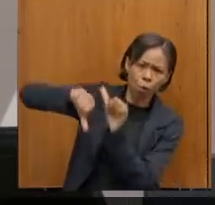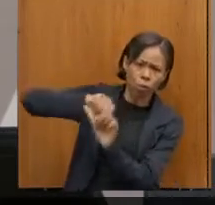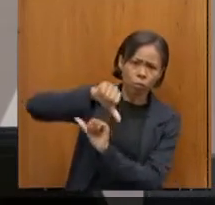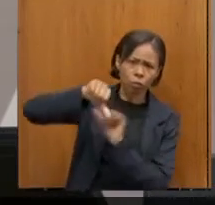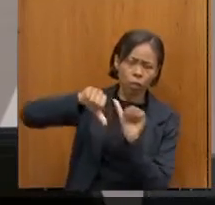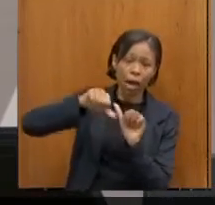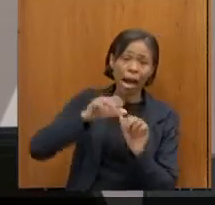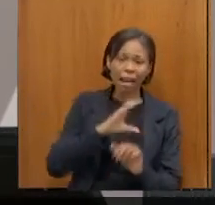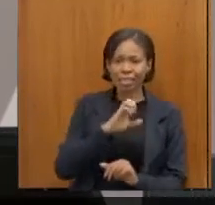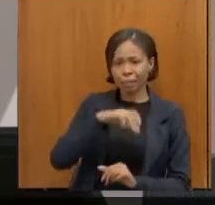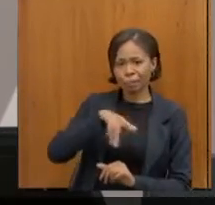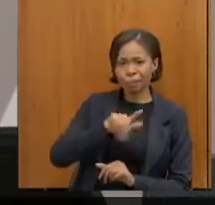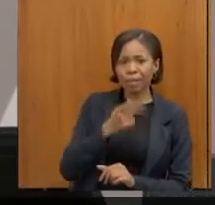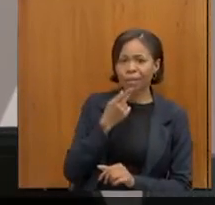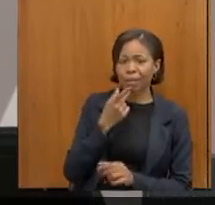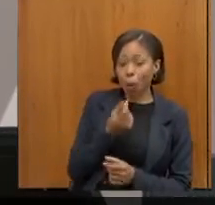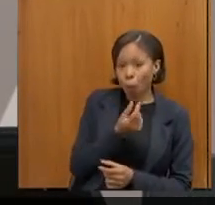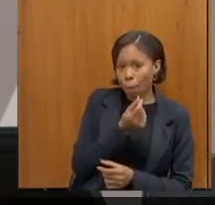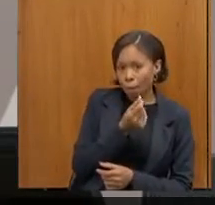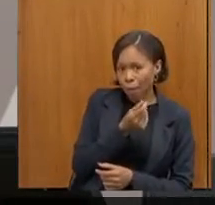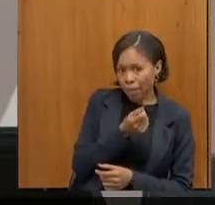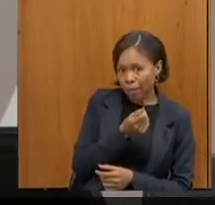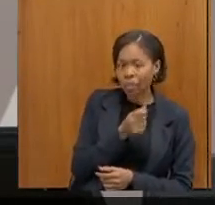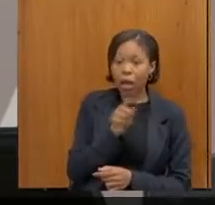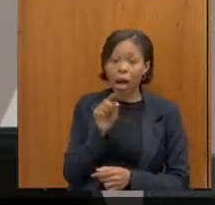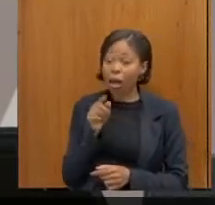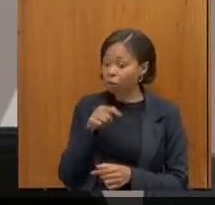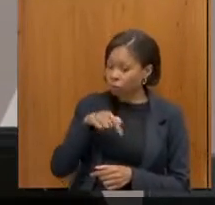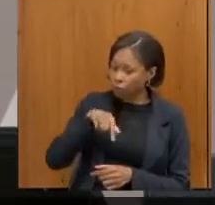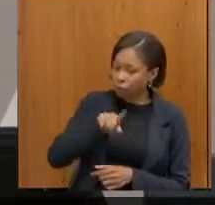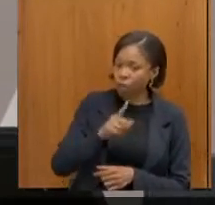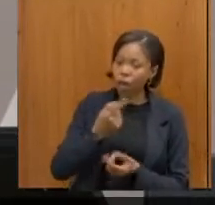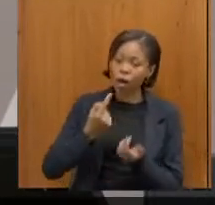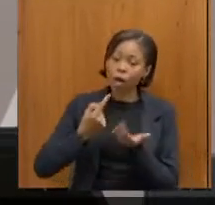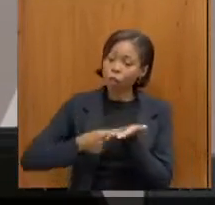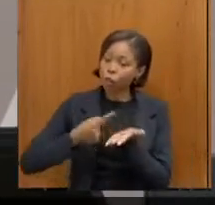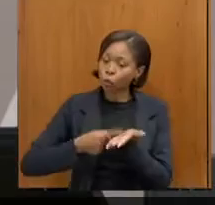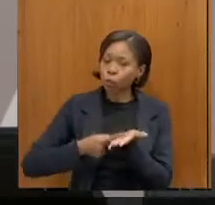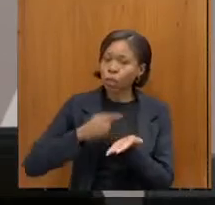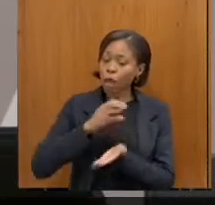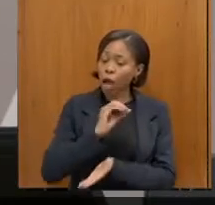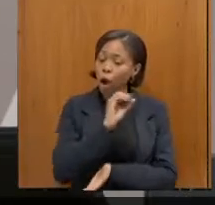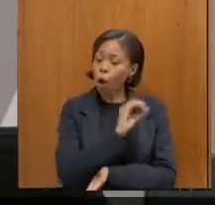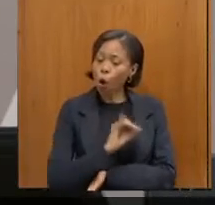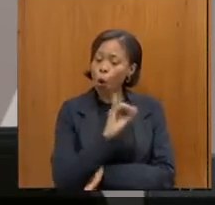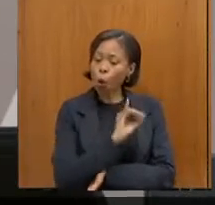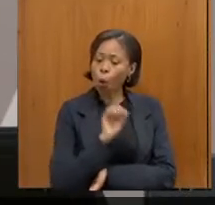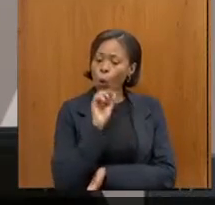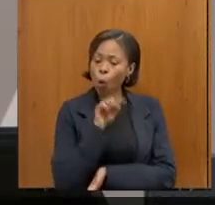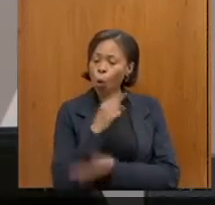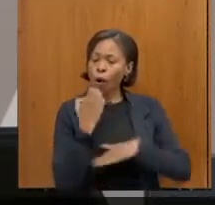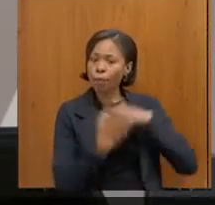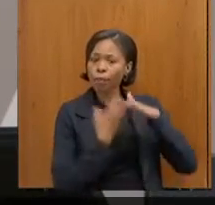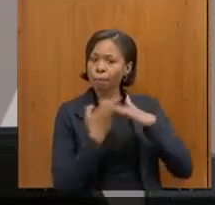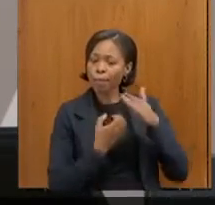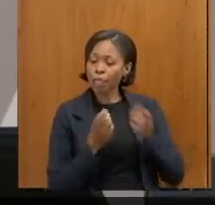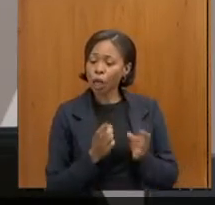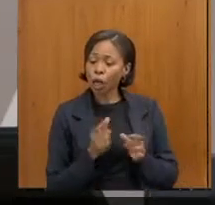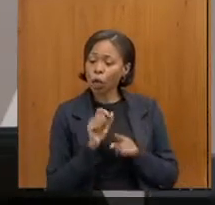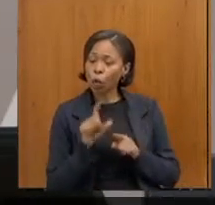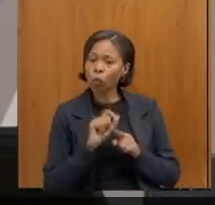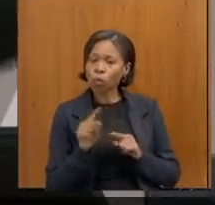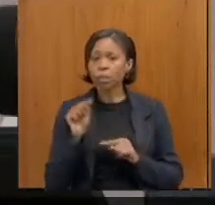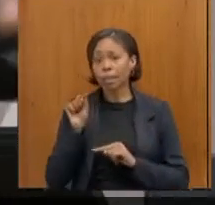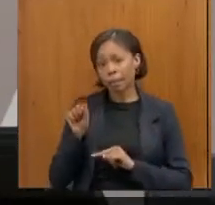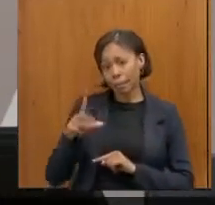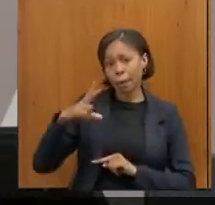e aí fala assim vai lá e negocia com a Oi porque a Oi nós alugamos para ela e você e o privado tem